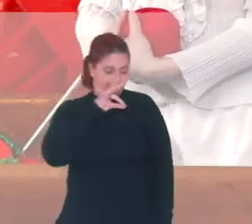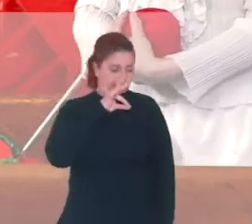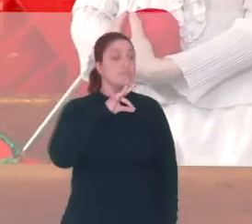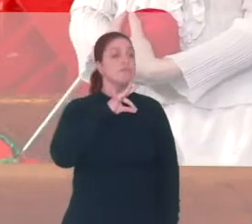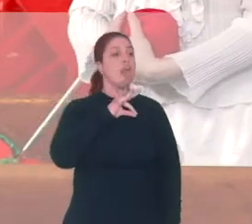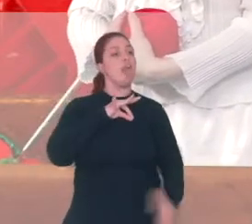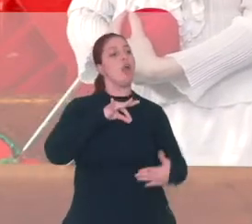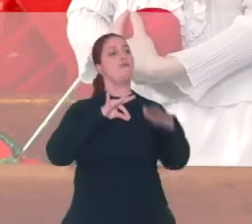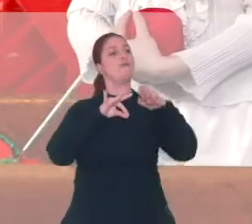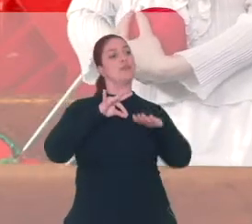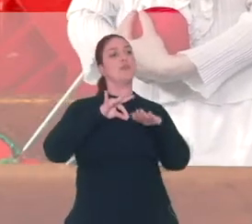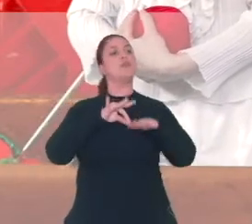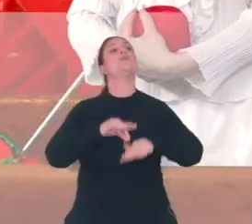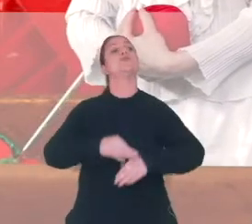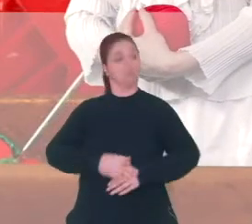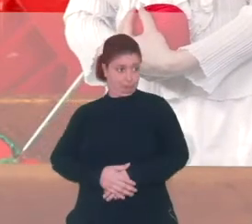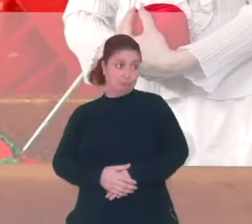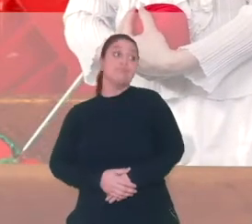eu fico.